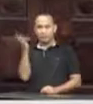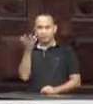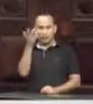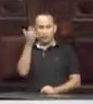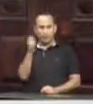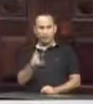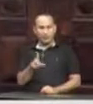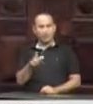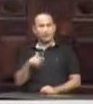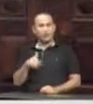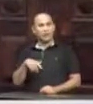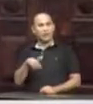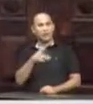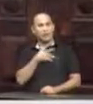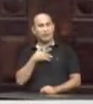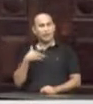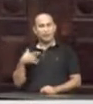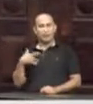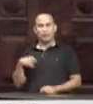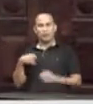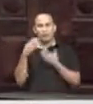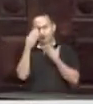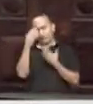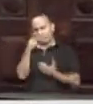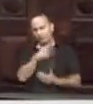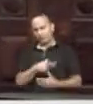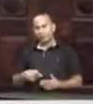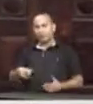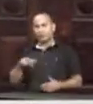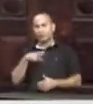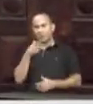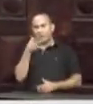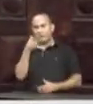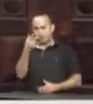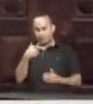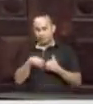do que essa área recebe hoje. Obrigado, senhor presidente, era isso que eu tinha a dizer. Seguimos com os debates.